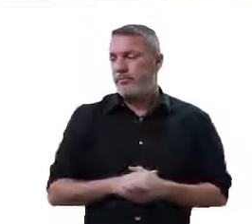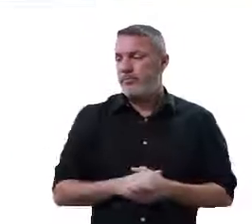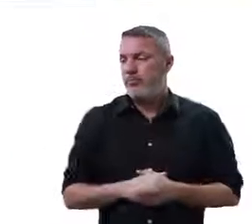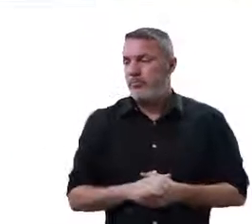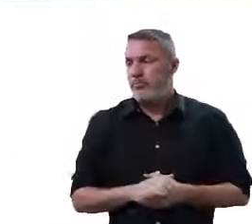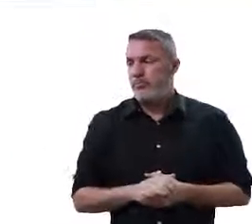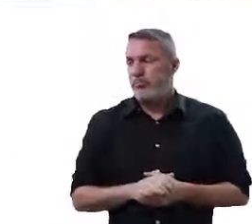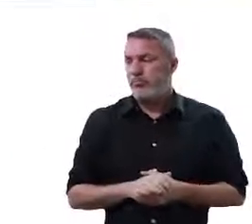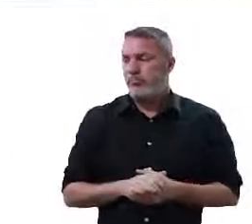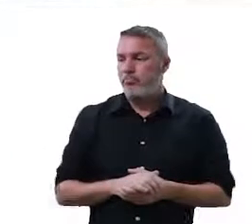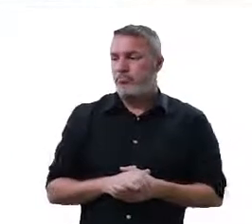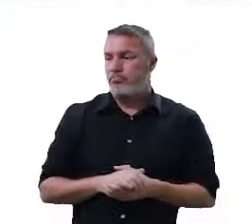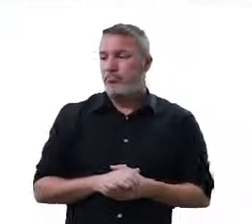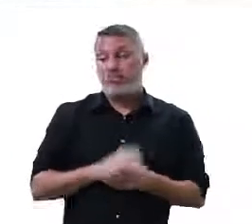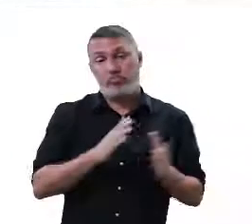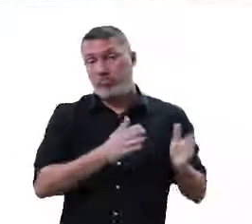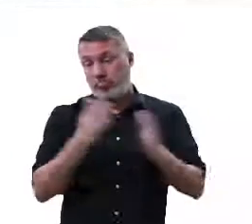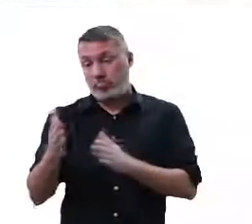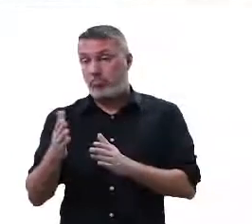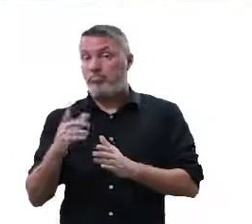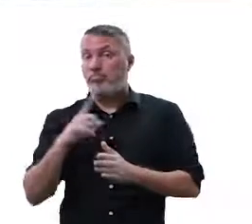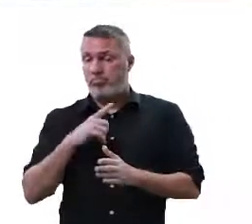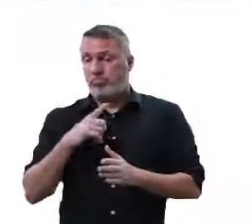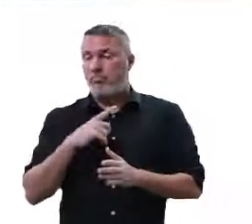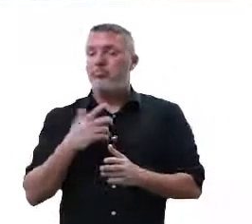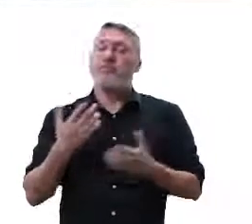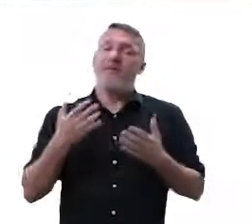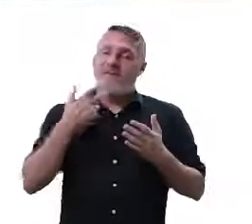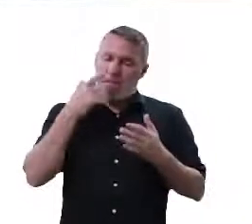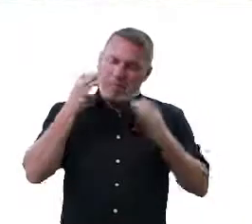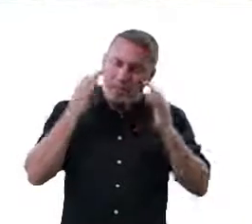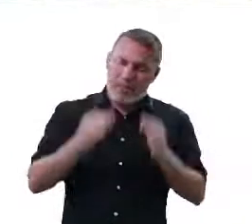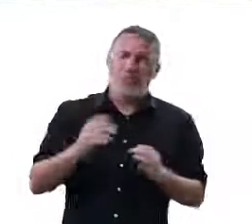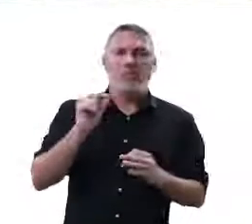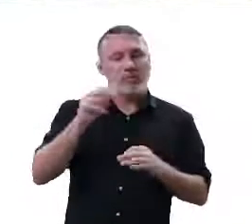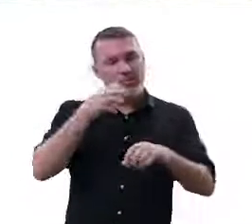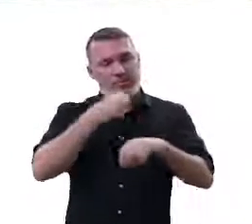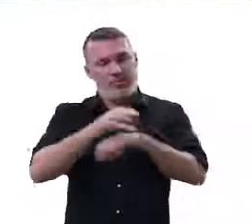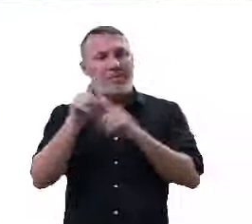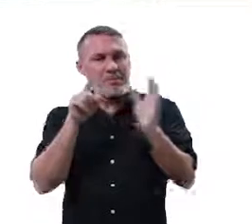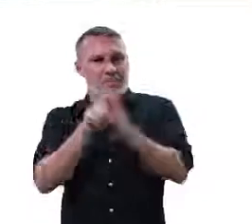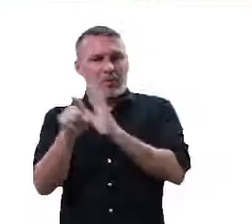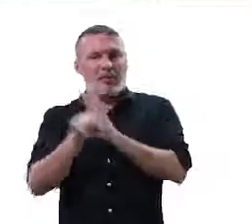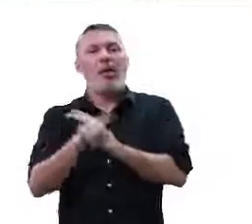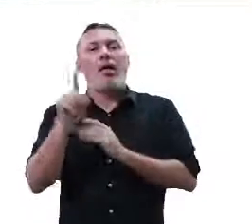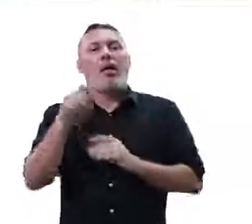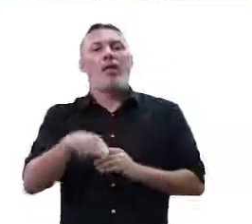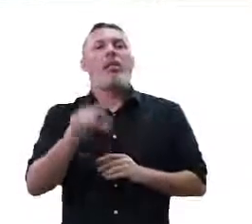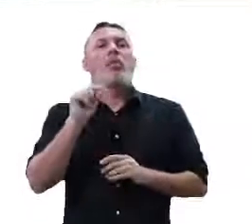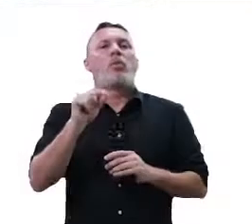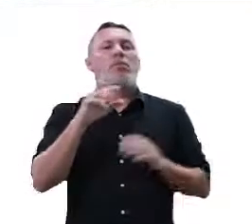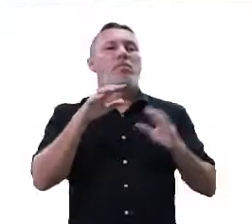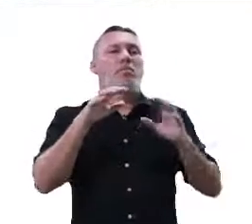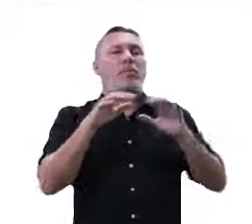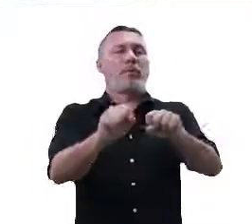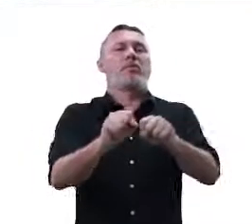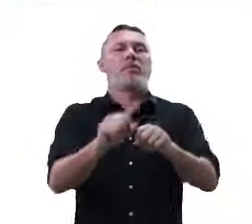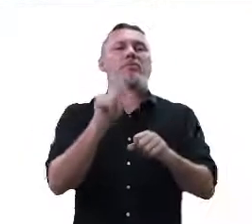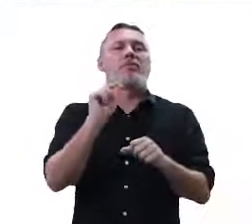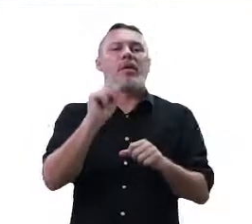Essa questão aqui, né, nós temos aqui falando exatamente sobre a apropriação,